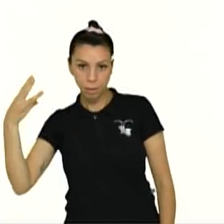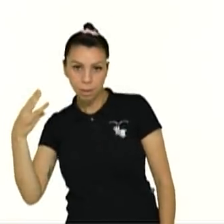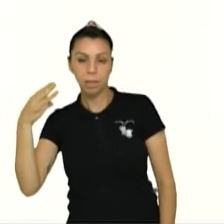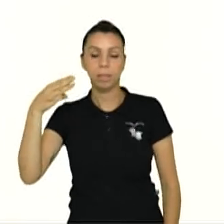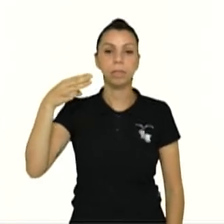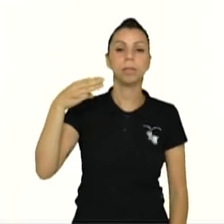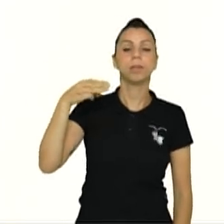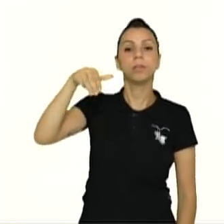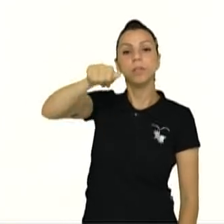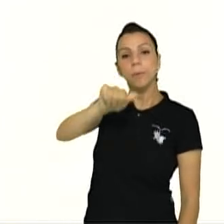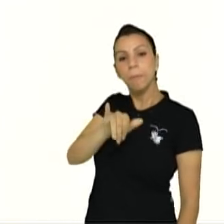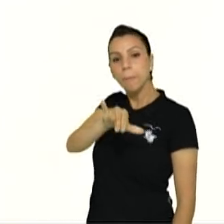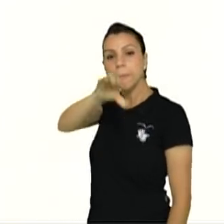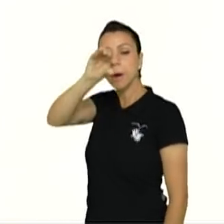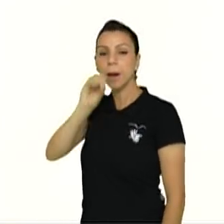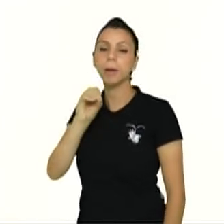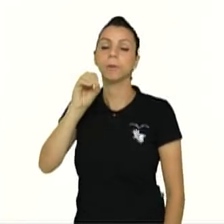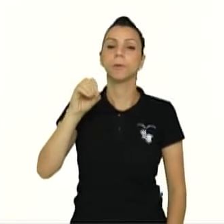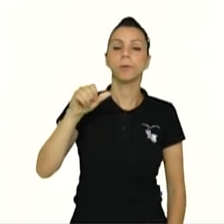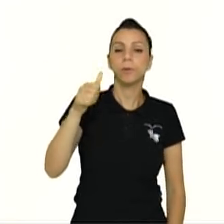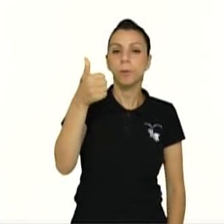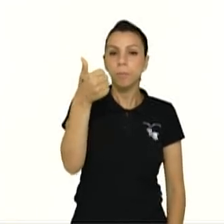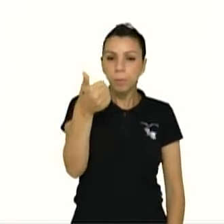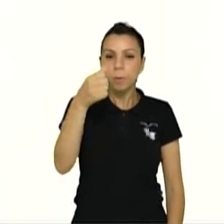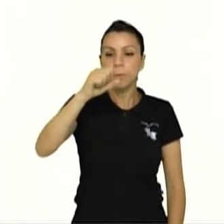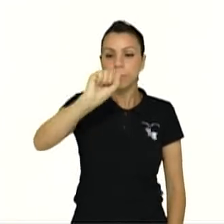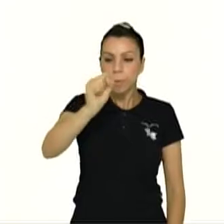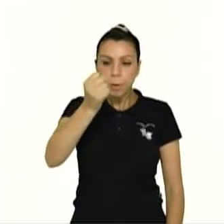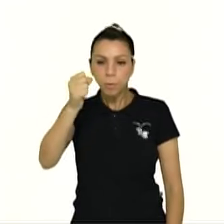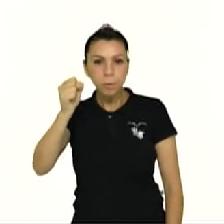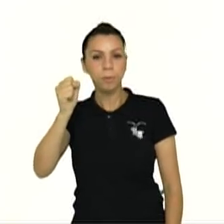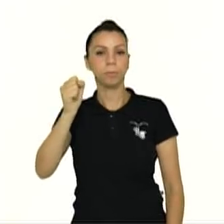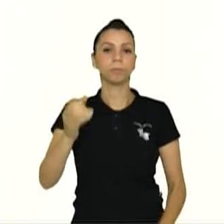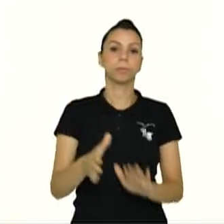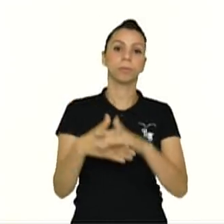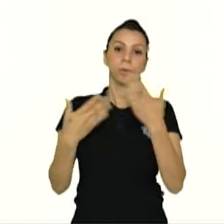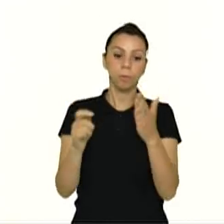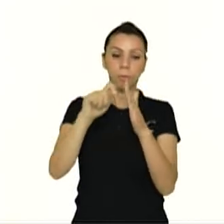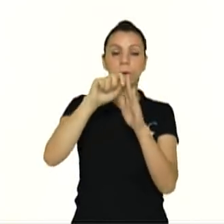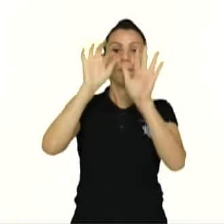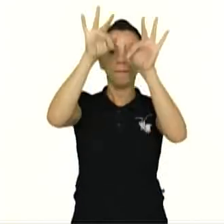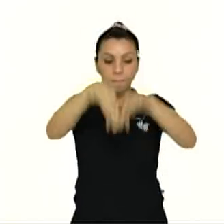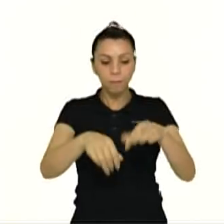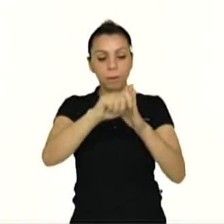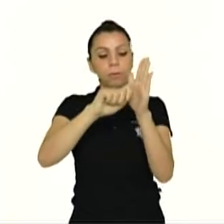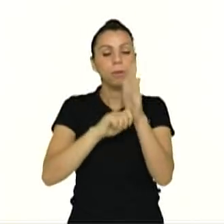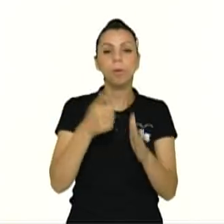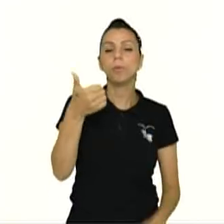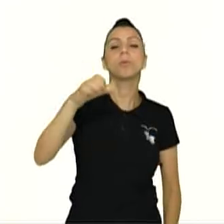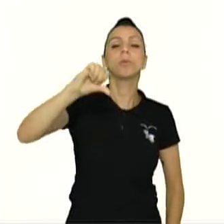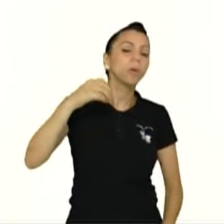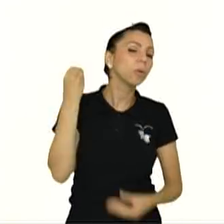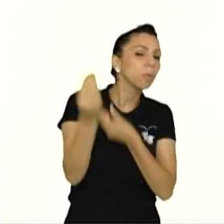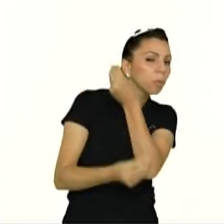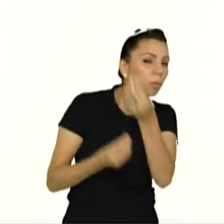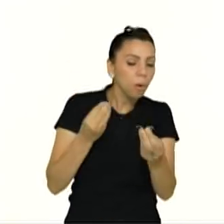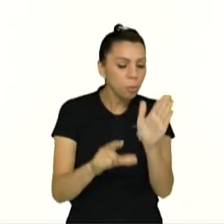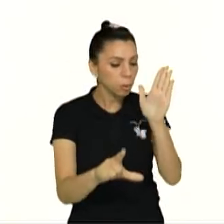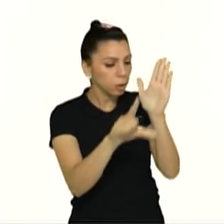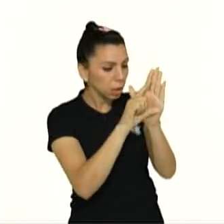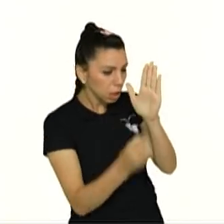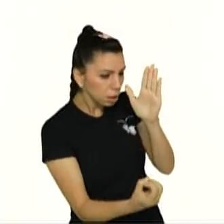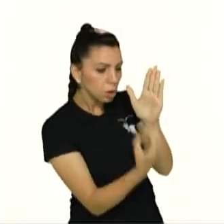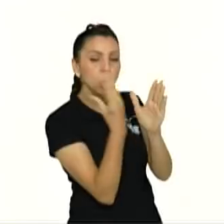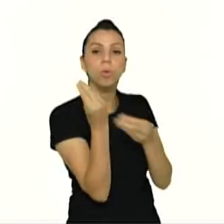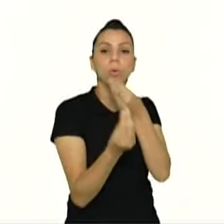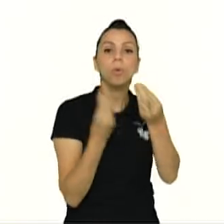1888, final do século XIX. E a grande questão é como eles viveram depois dessa lei, o quanto essa